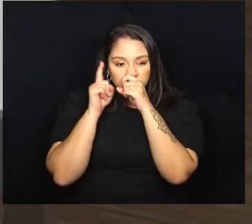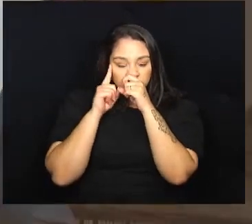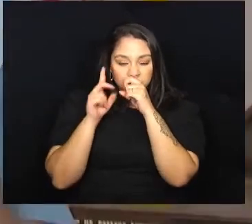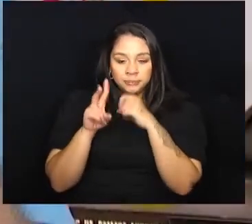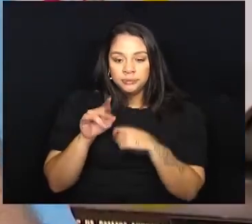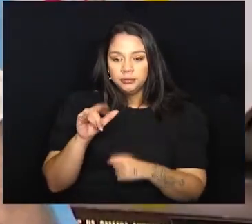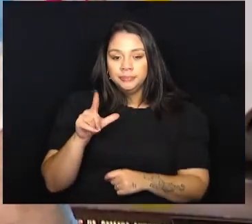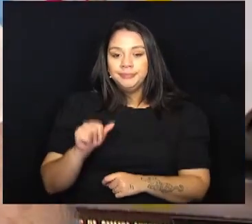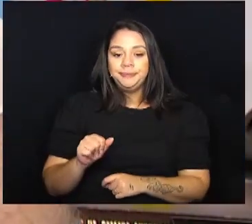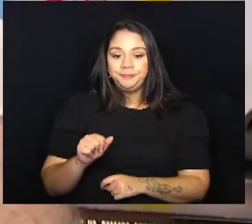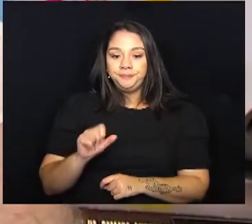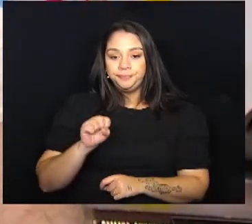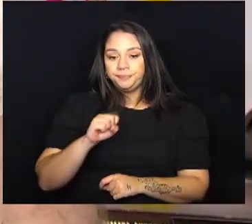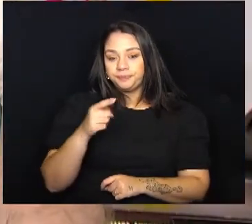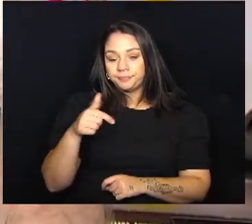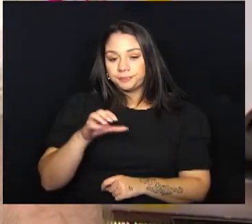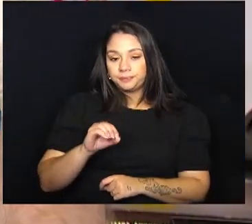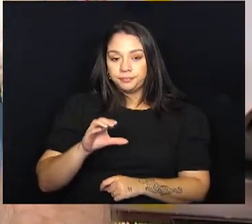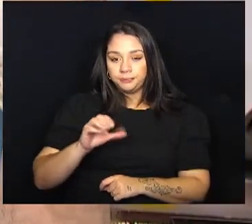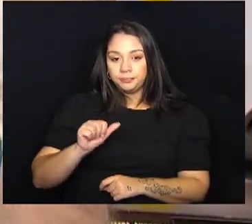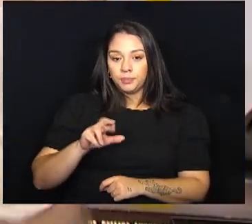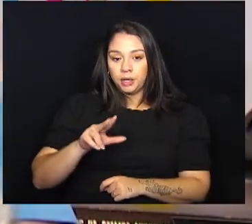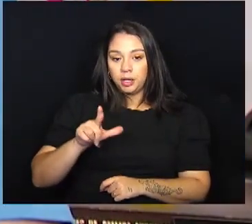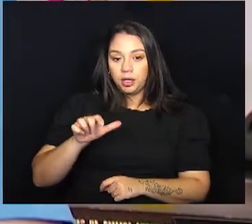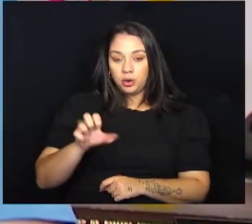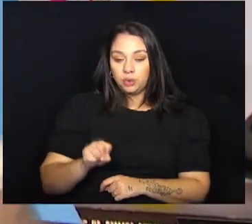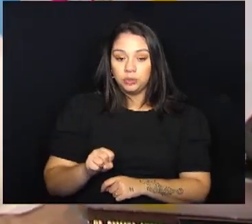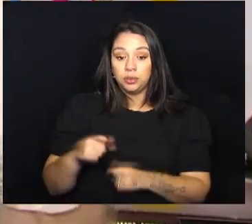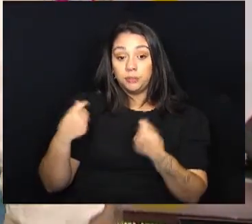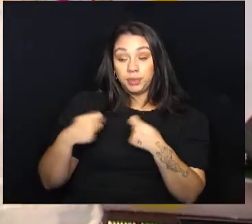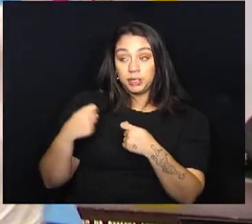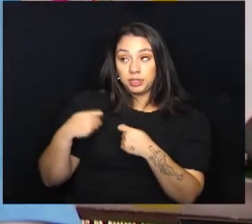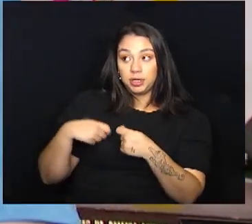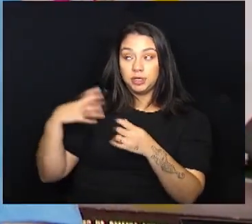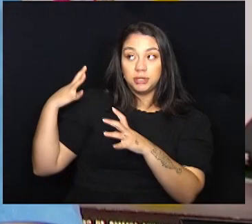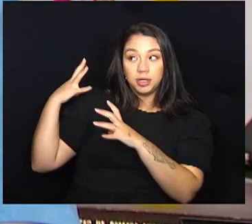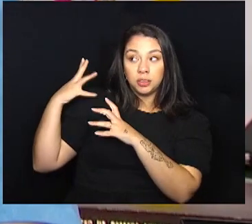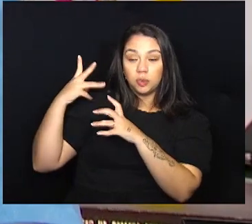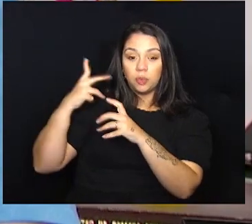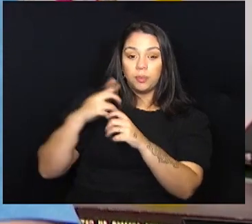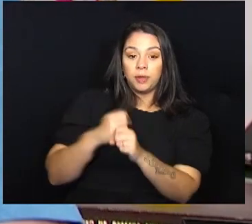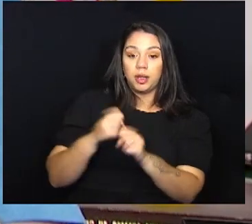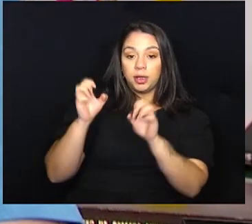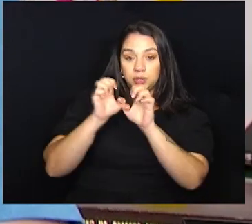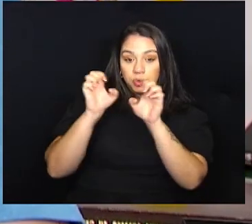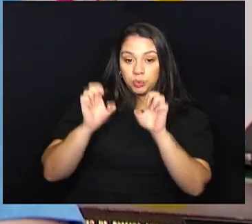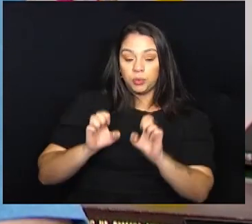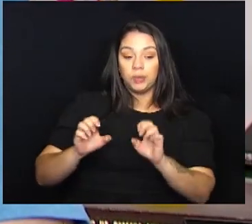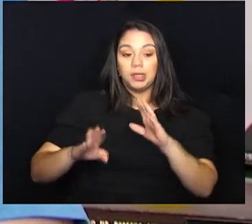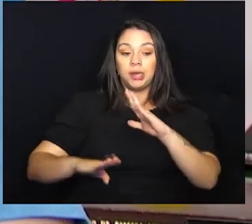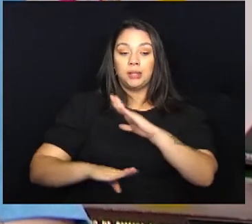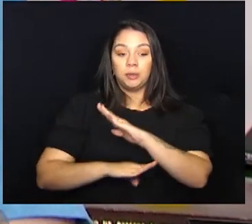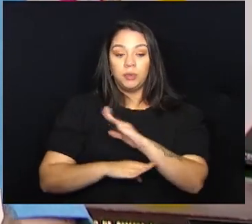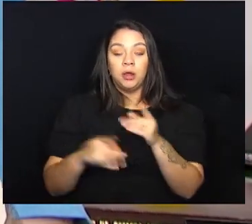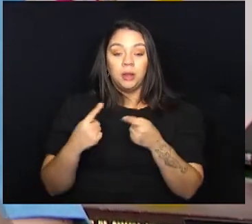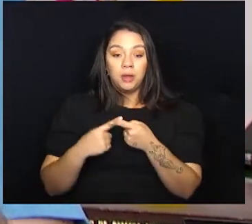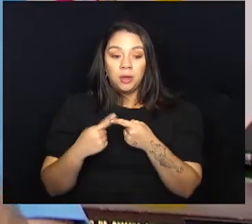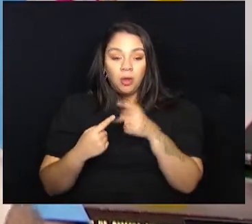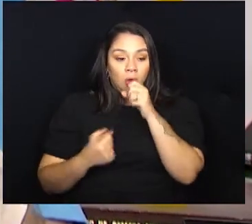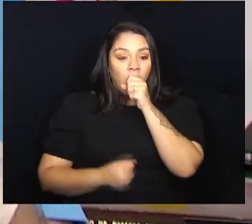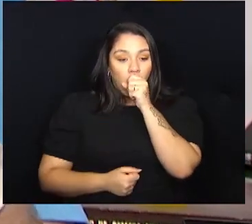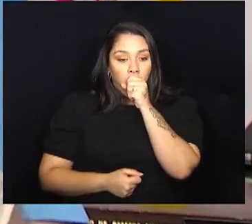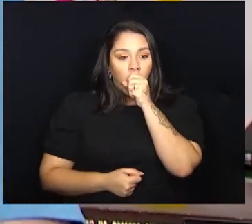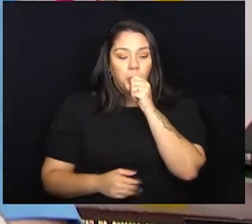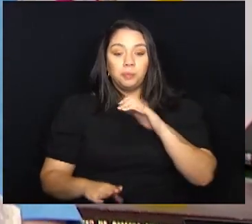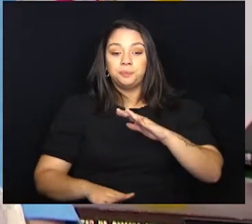Carlos. A gente precisa recuperar a estrutura administrativa da Câmara naquele momento, já que a Câmara era